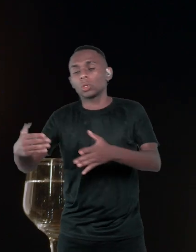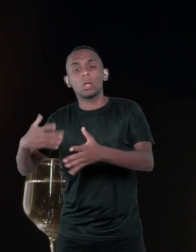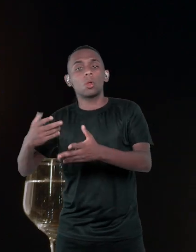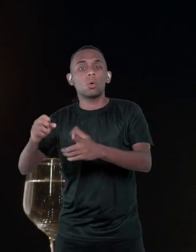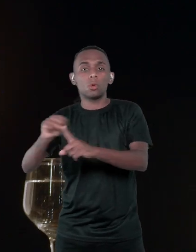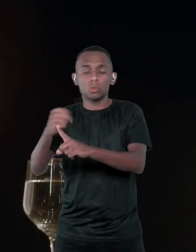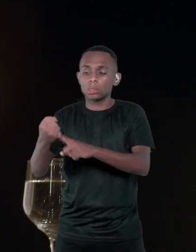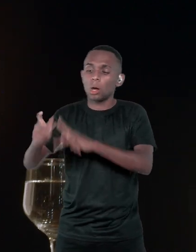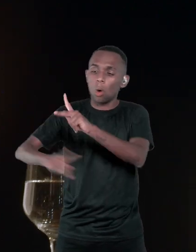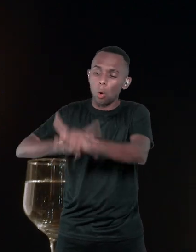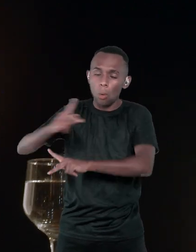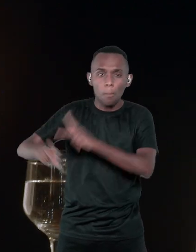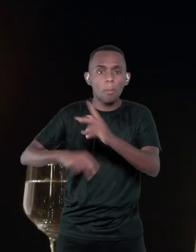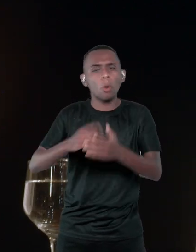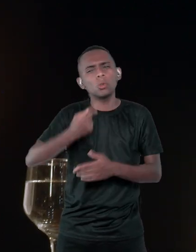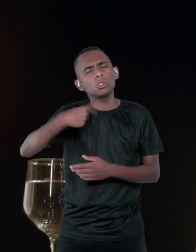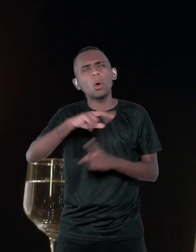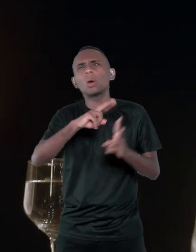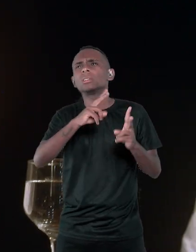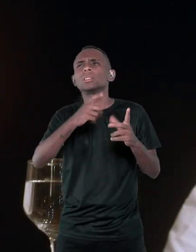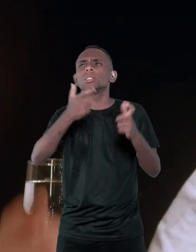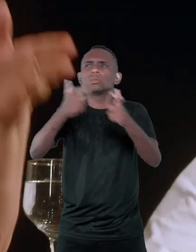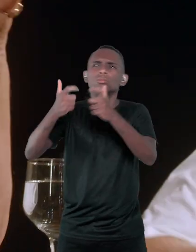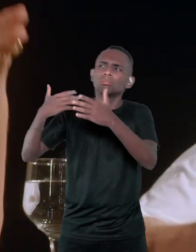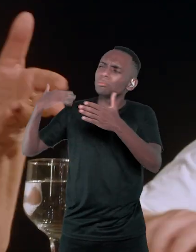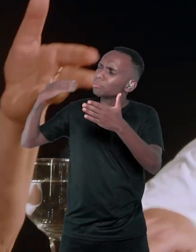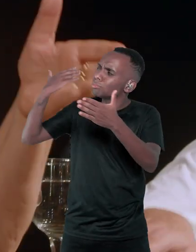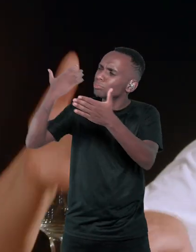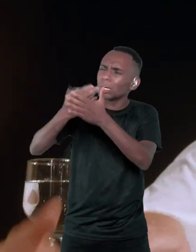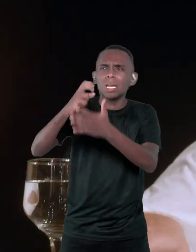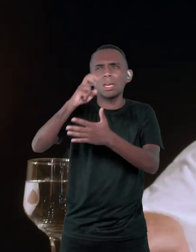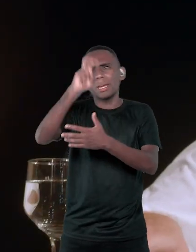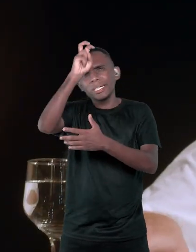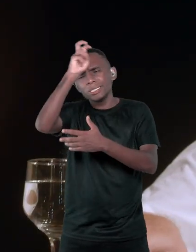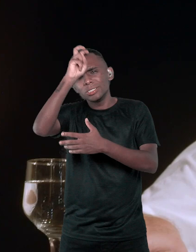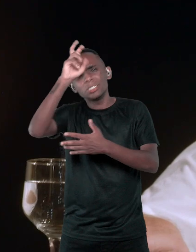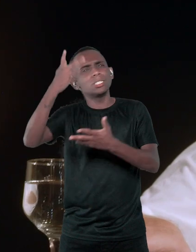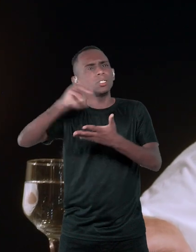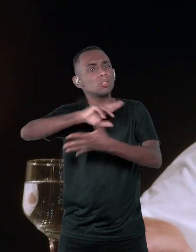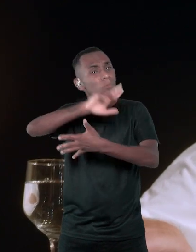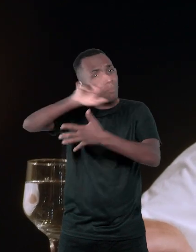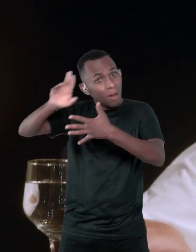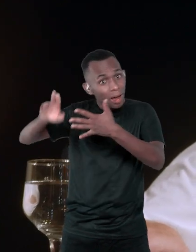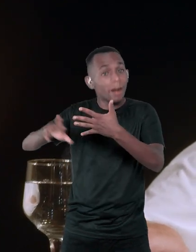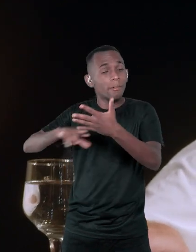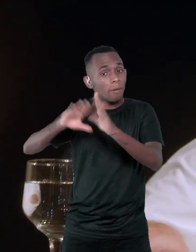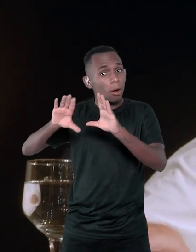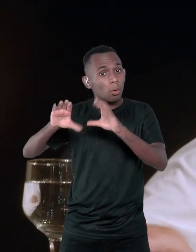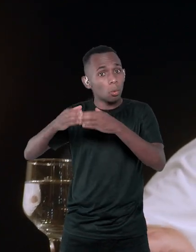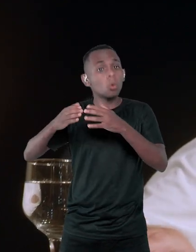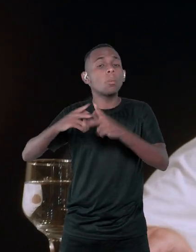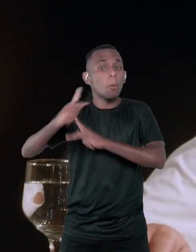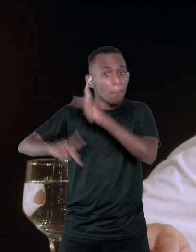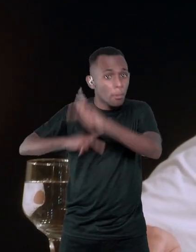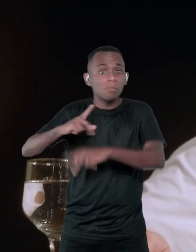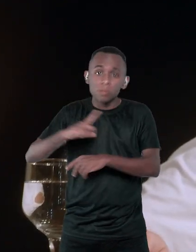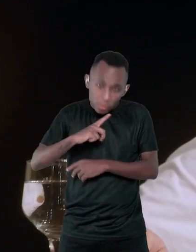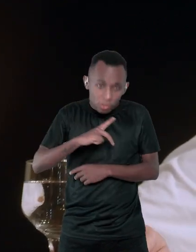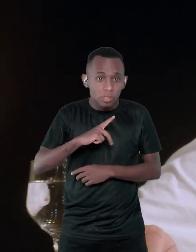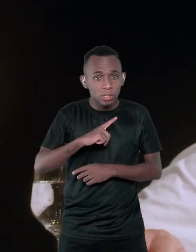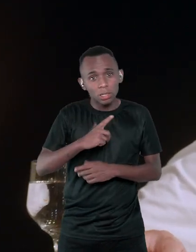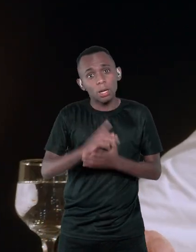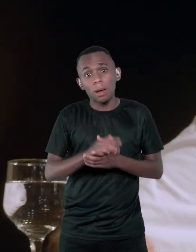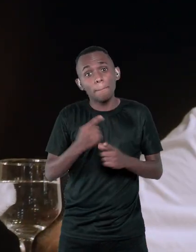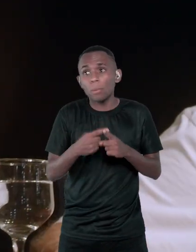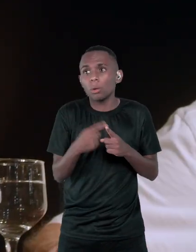está falando do Egito, de Roma, enfim, todas as grandes civilizações, pelo simples fato de que